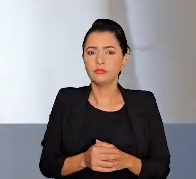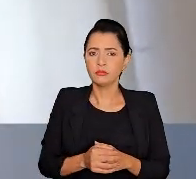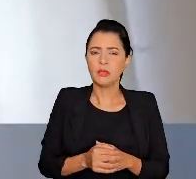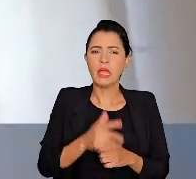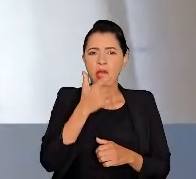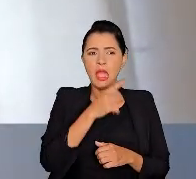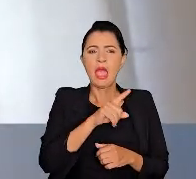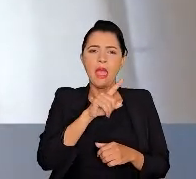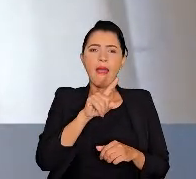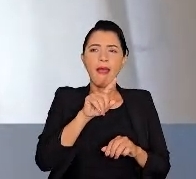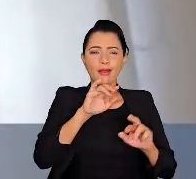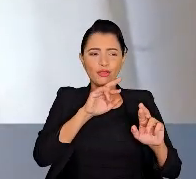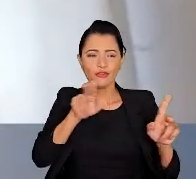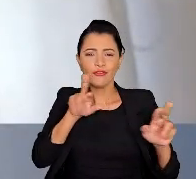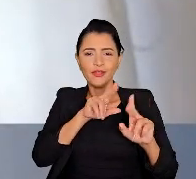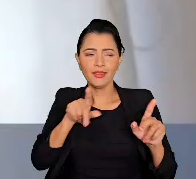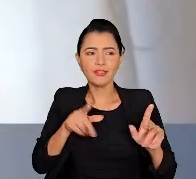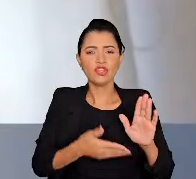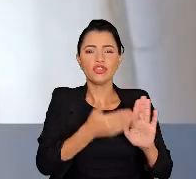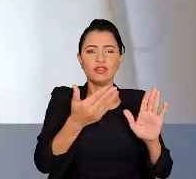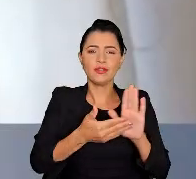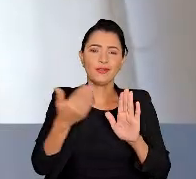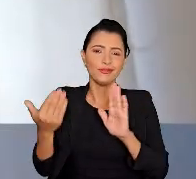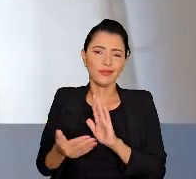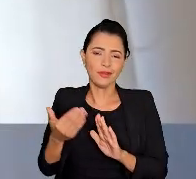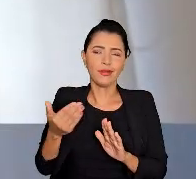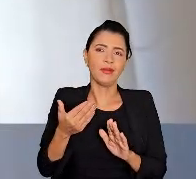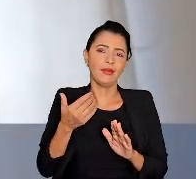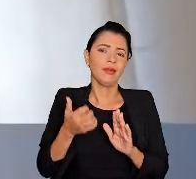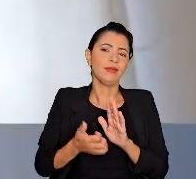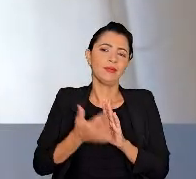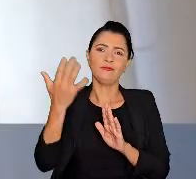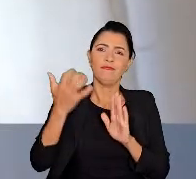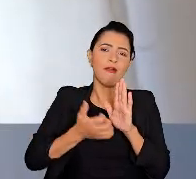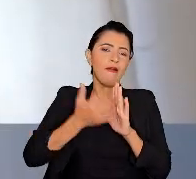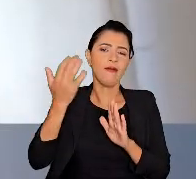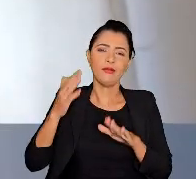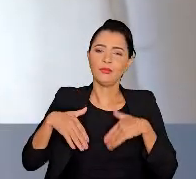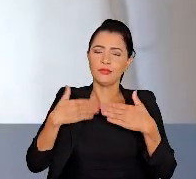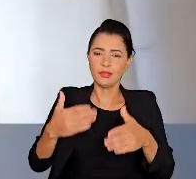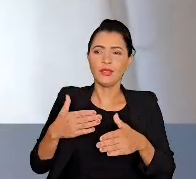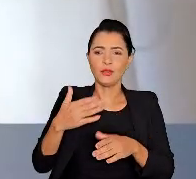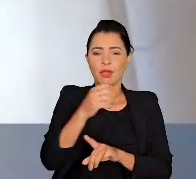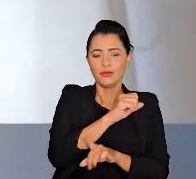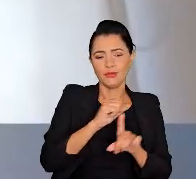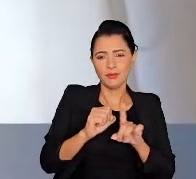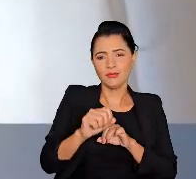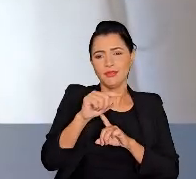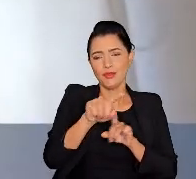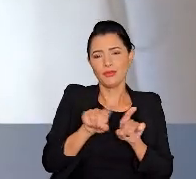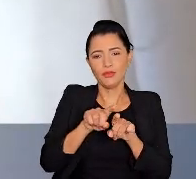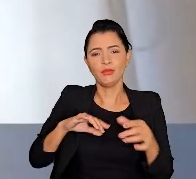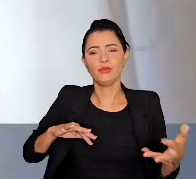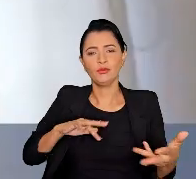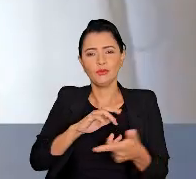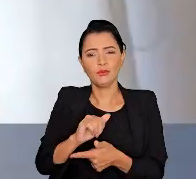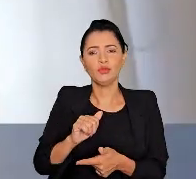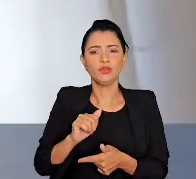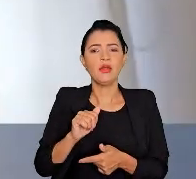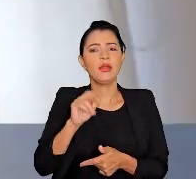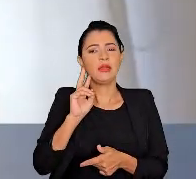as diferenças que se processam de modo plural, múltiplo, pela sociedade e pelo mundo, medir